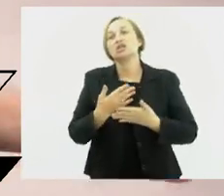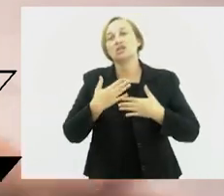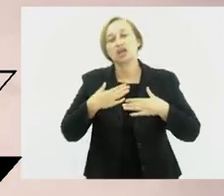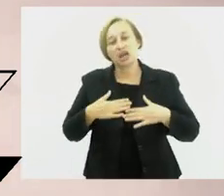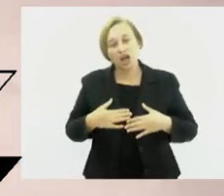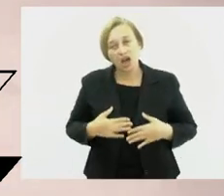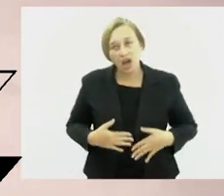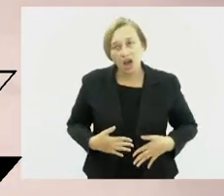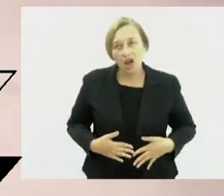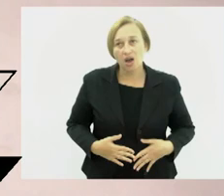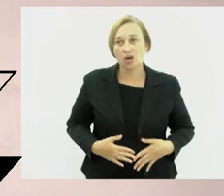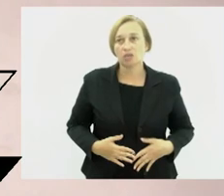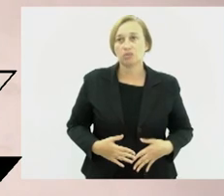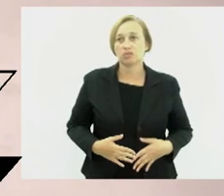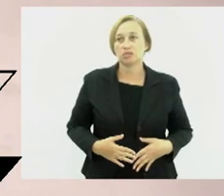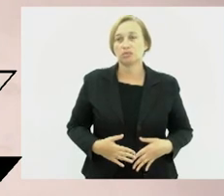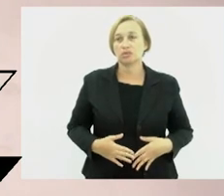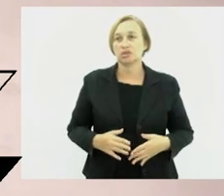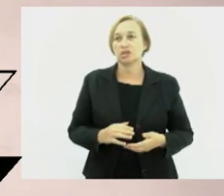boa vontade.